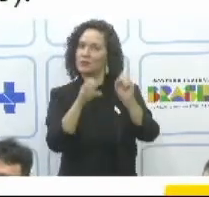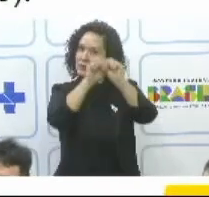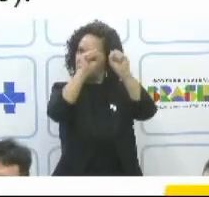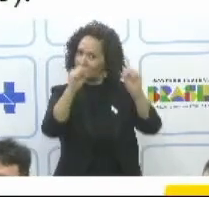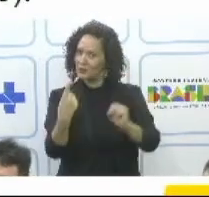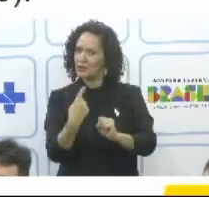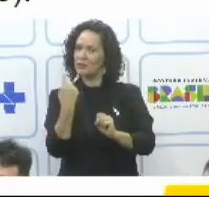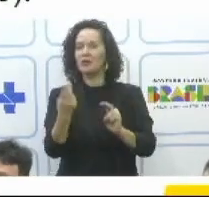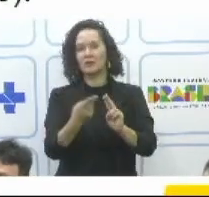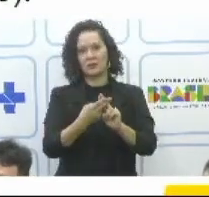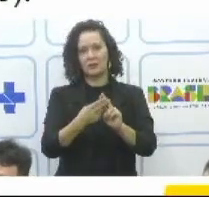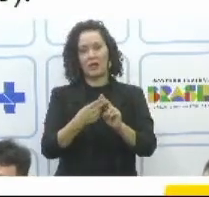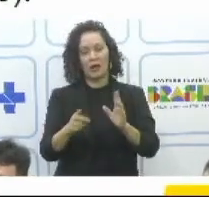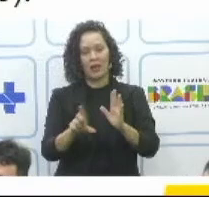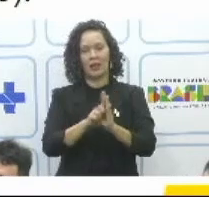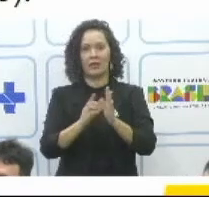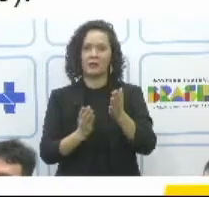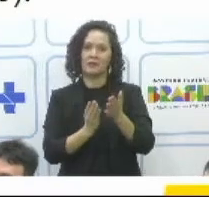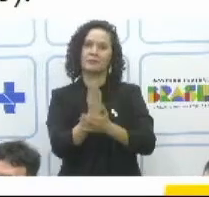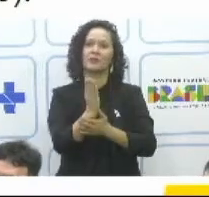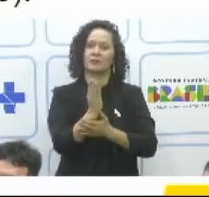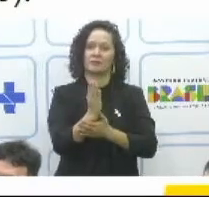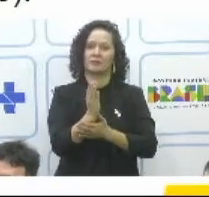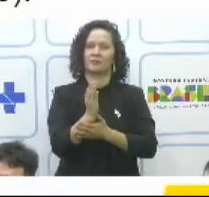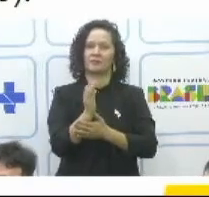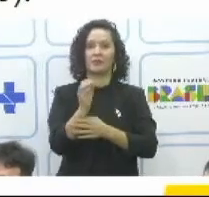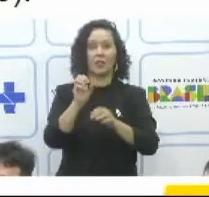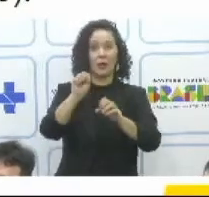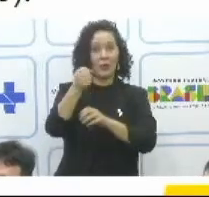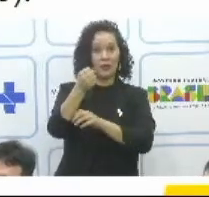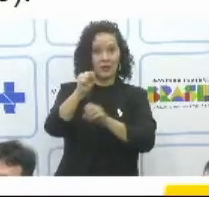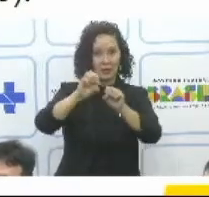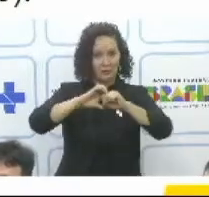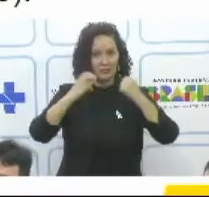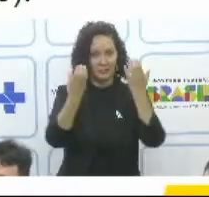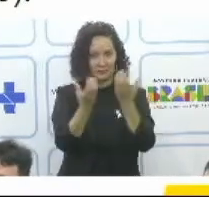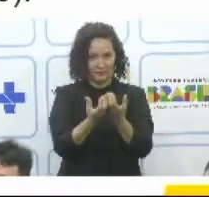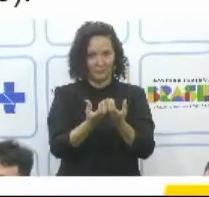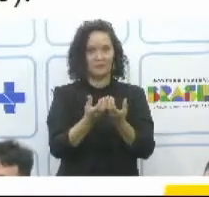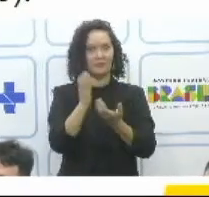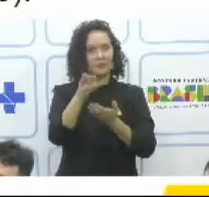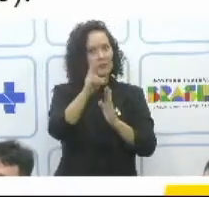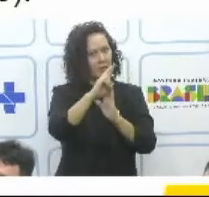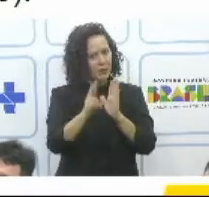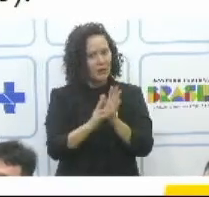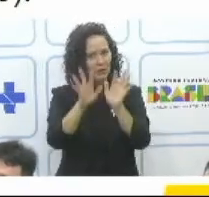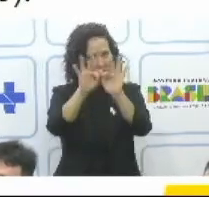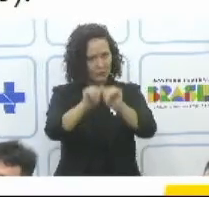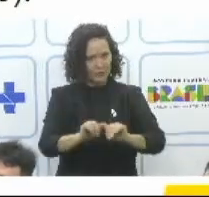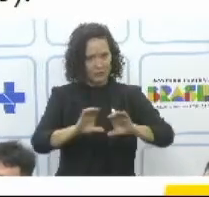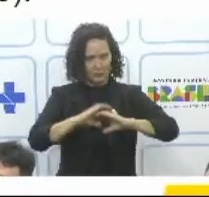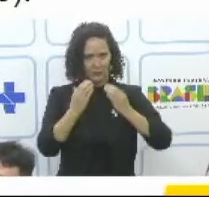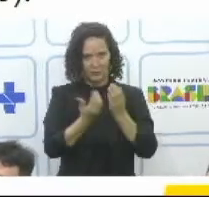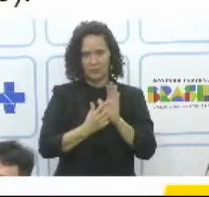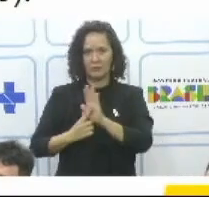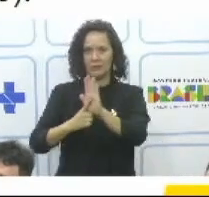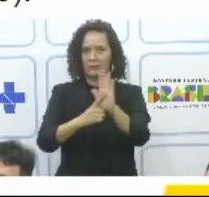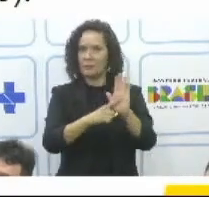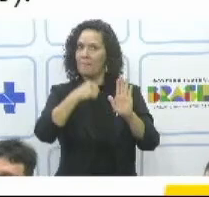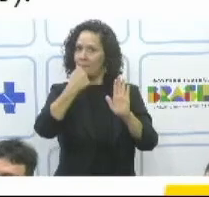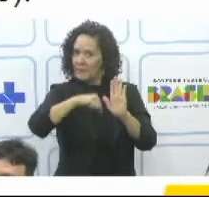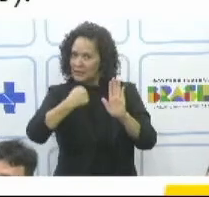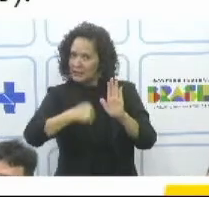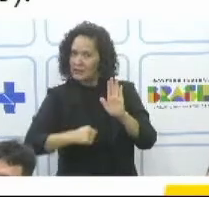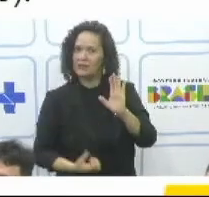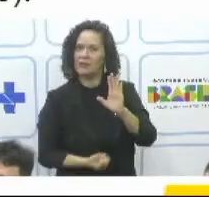a nossa, né, legislação. Lá na 8ª conferência, no seu relatório final, já se trazia a necessidade